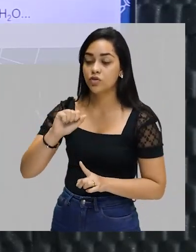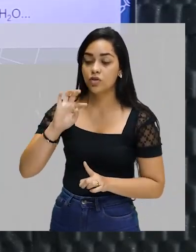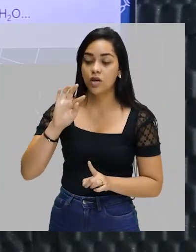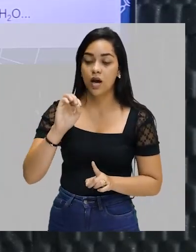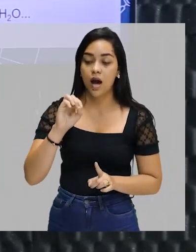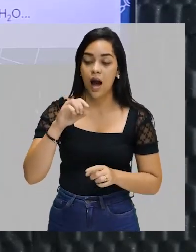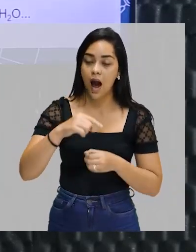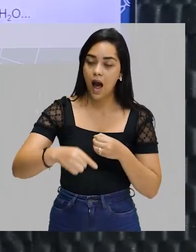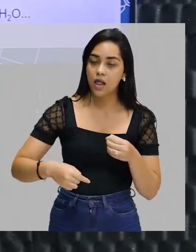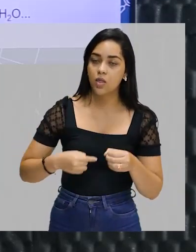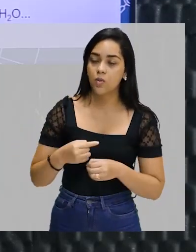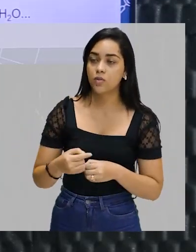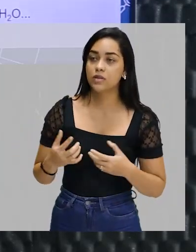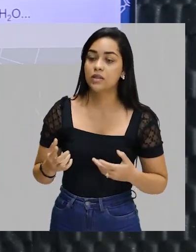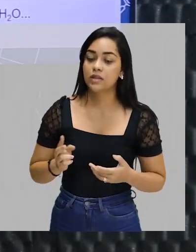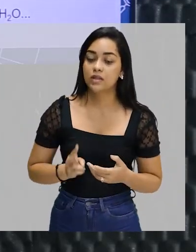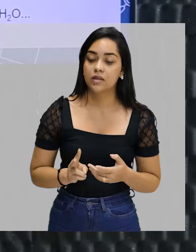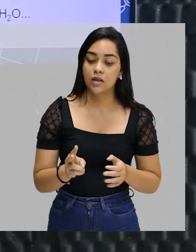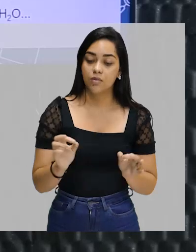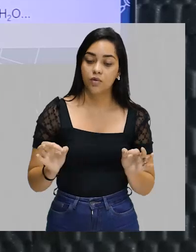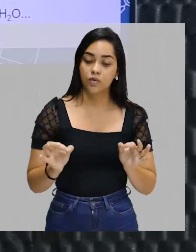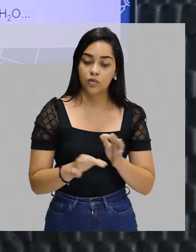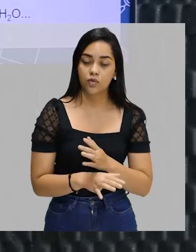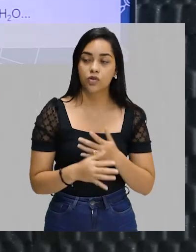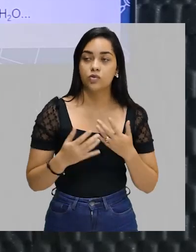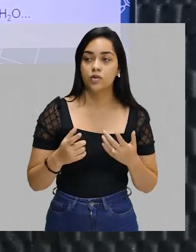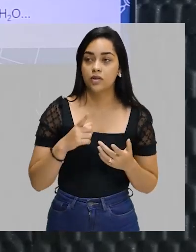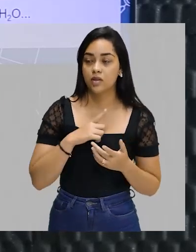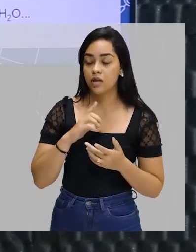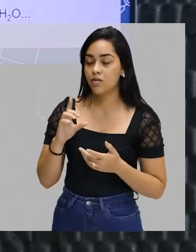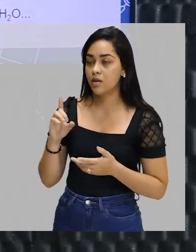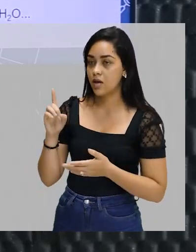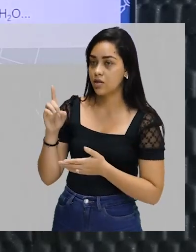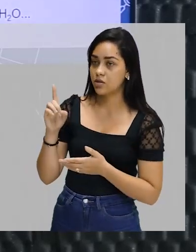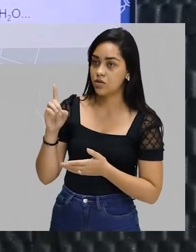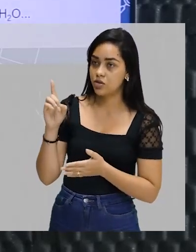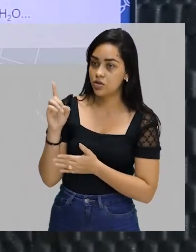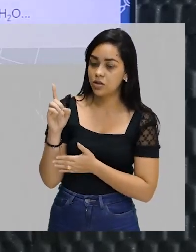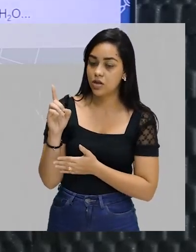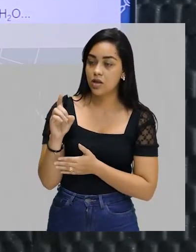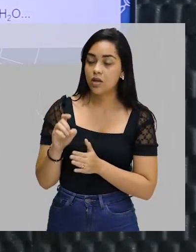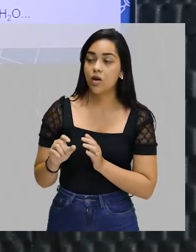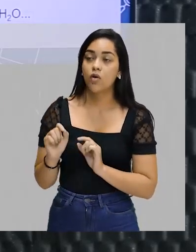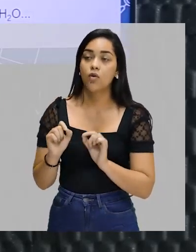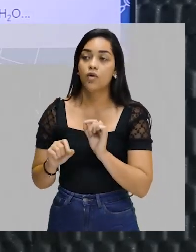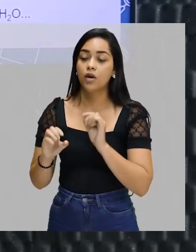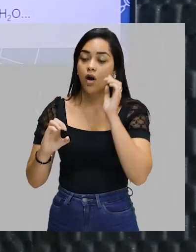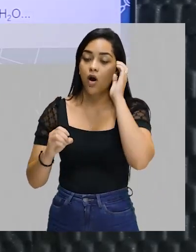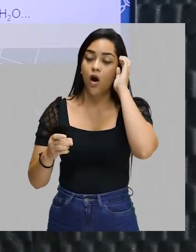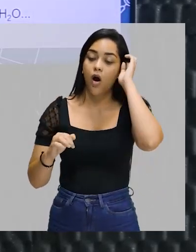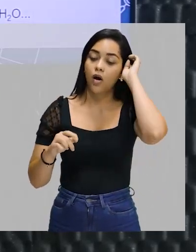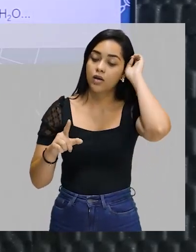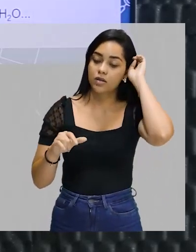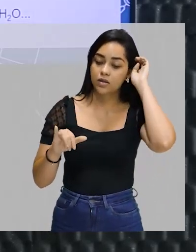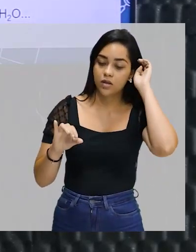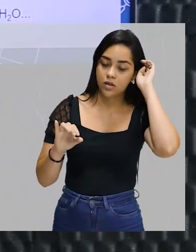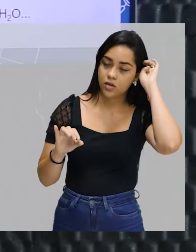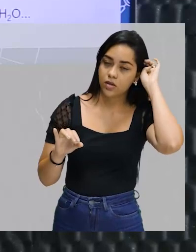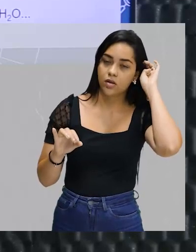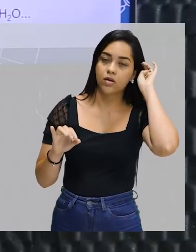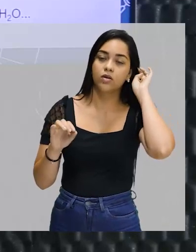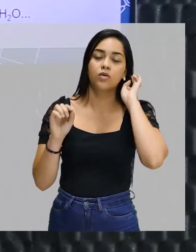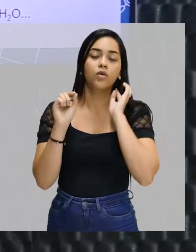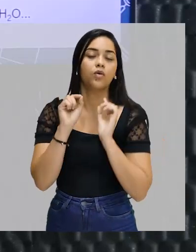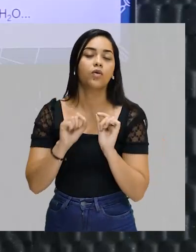átomos. E sempre o último, sempre o da direita, será o elemento oxigênio, ou seja,